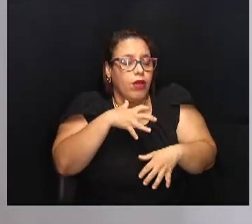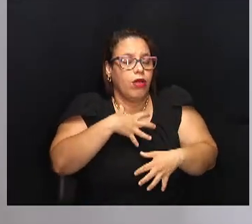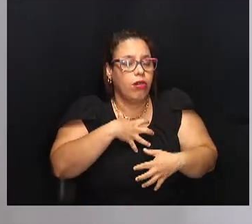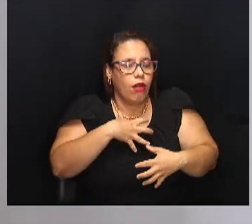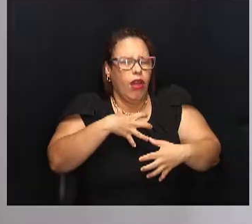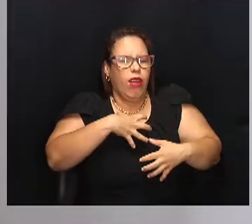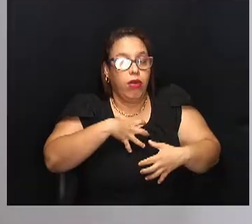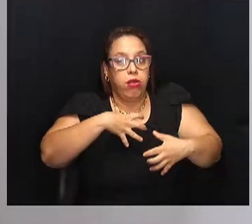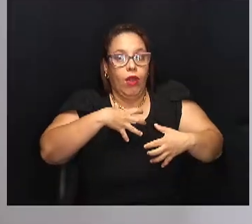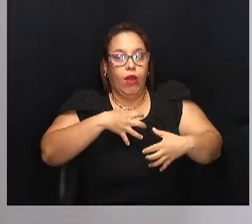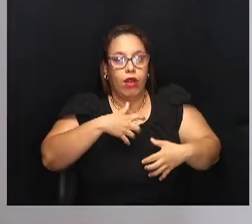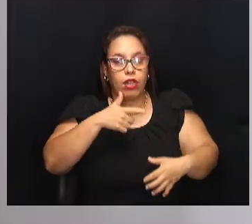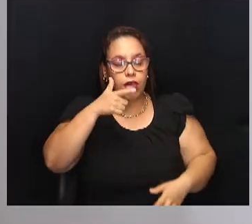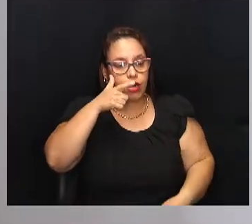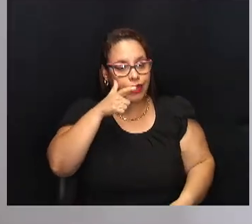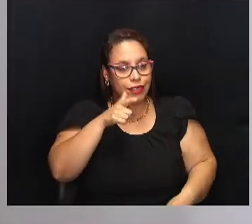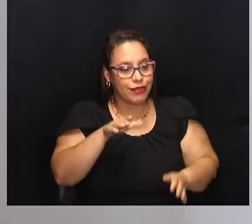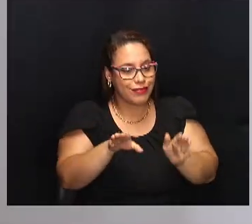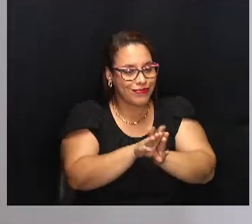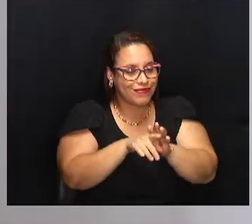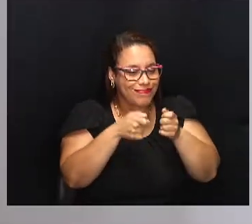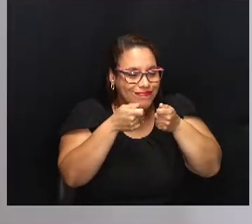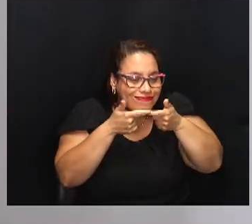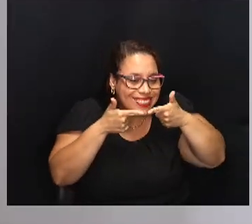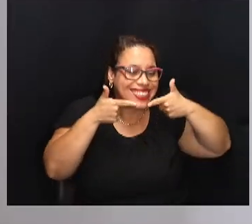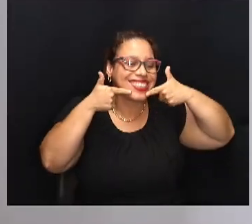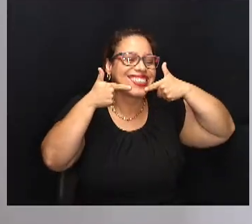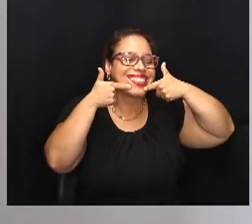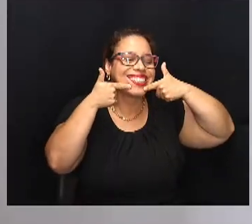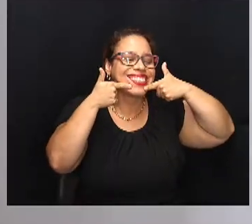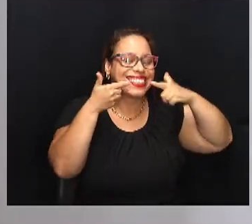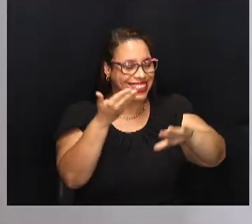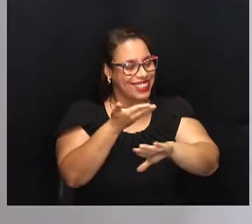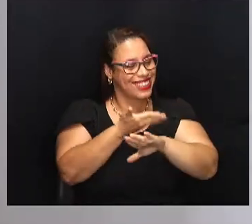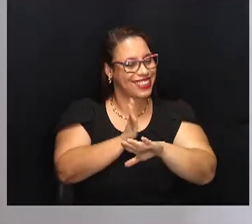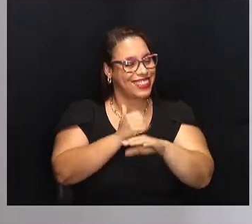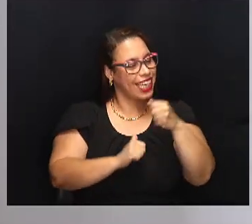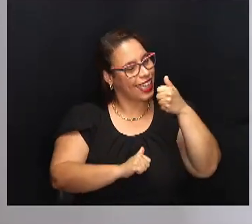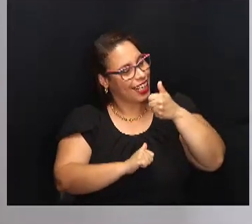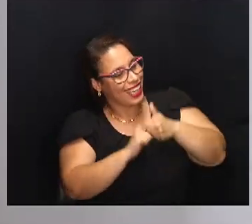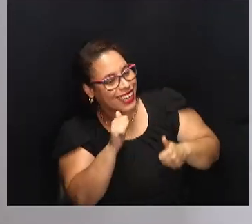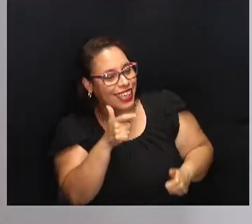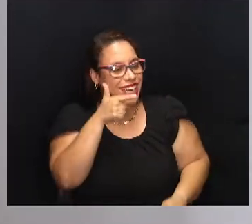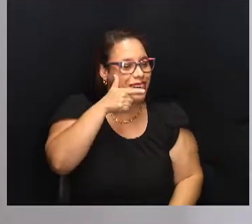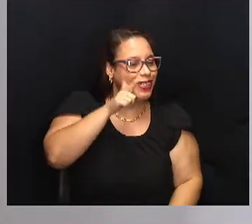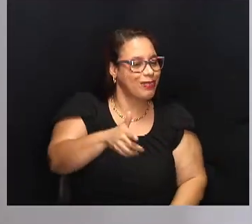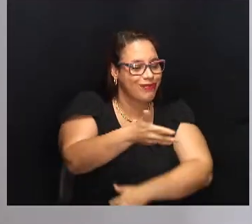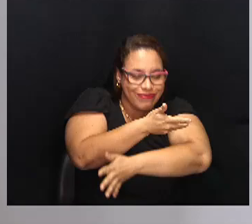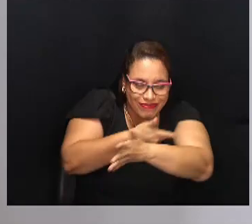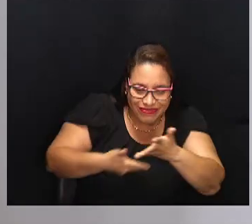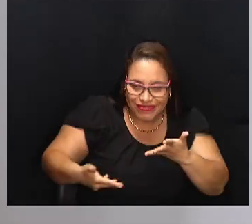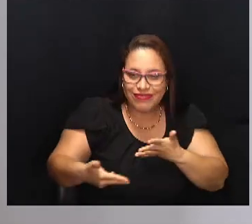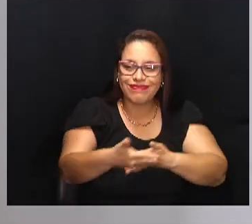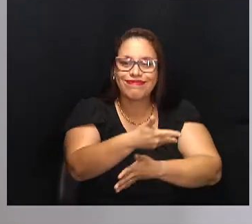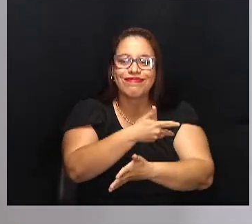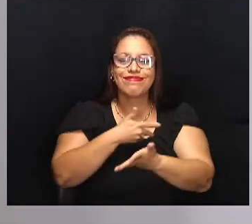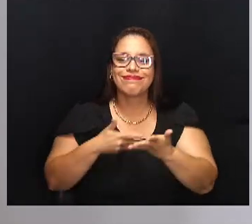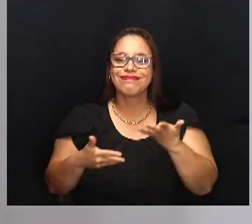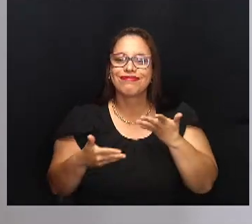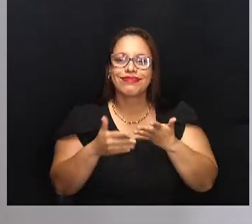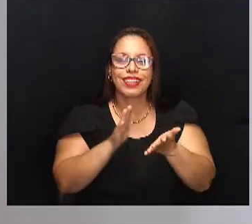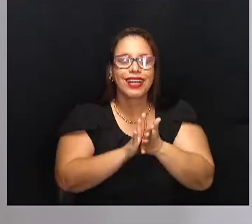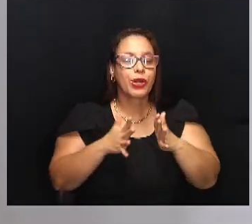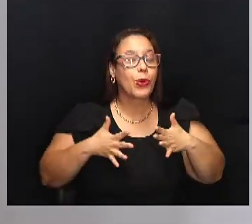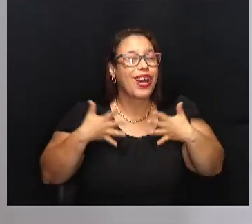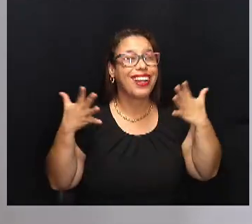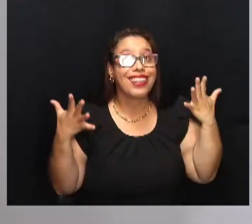E hoje ele consegue vir, consegue sorrir, consegue brincar, treinar, né? Consegue participar das atividades com